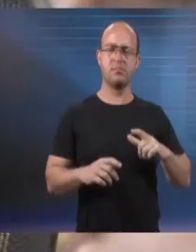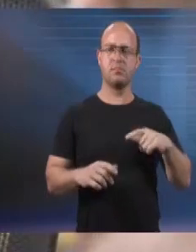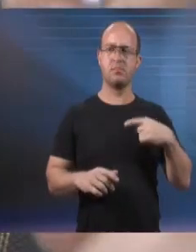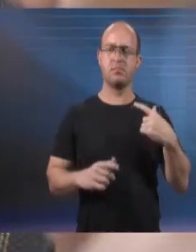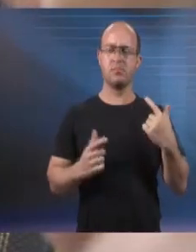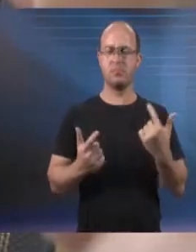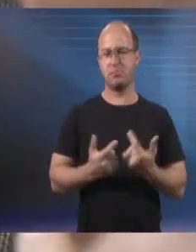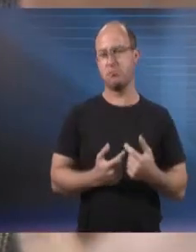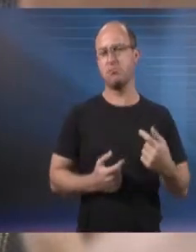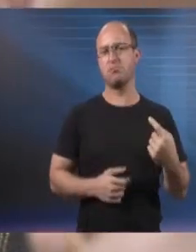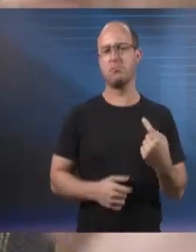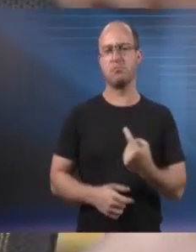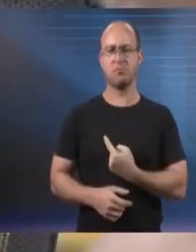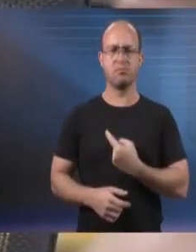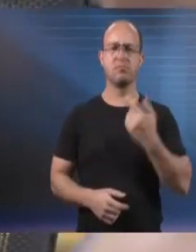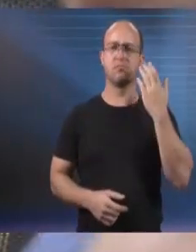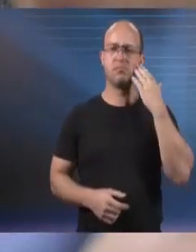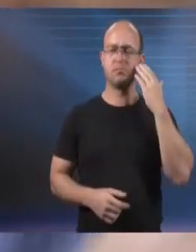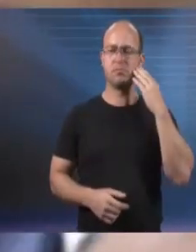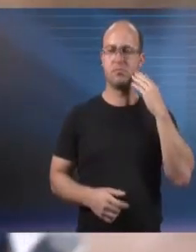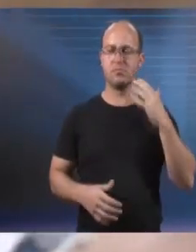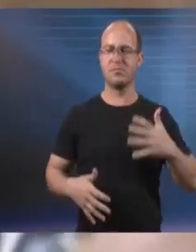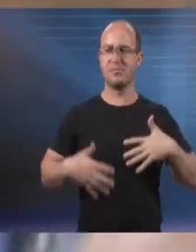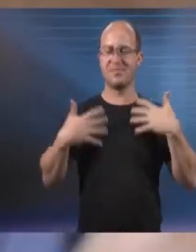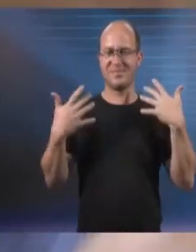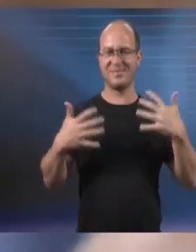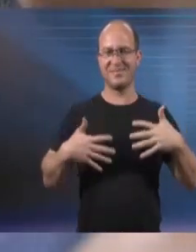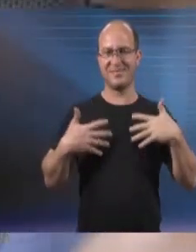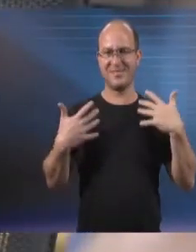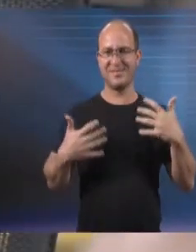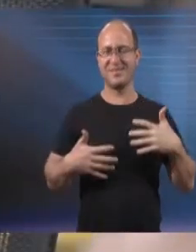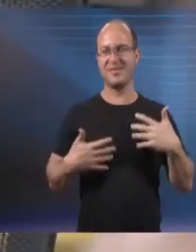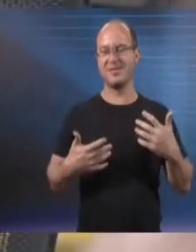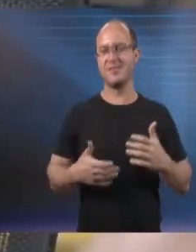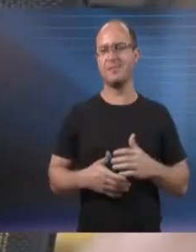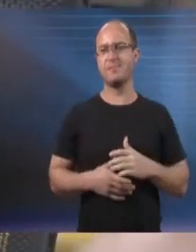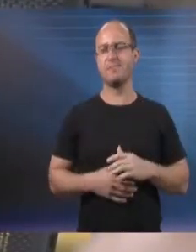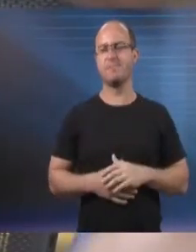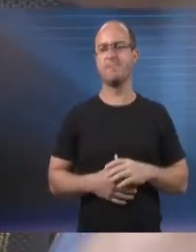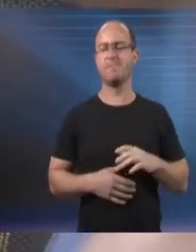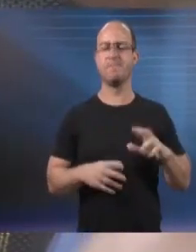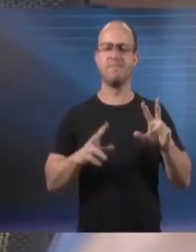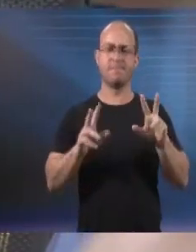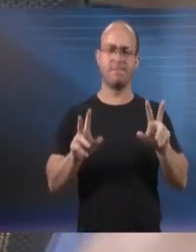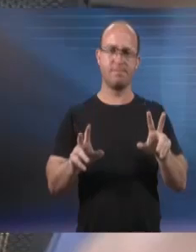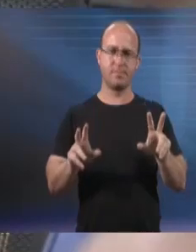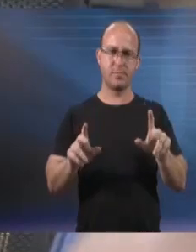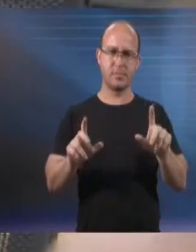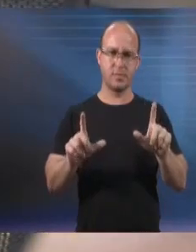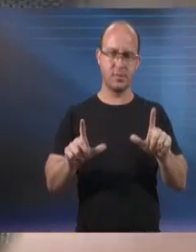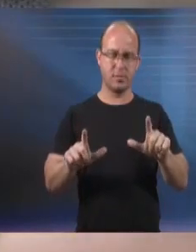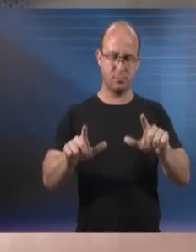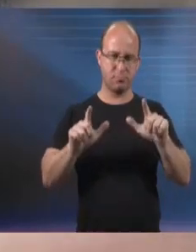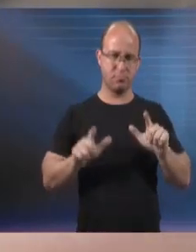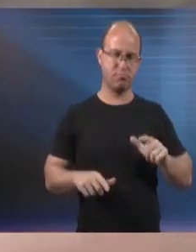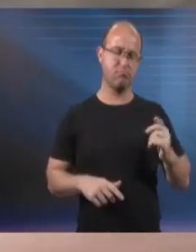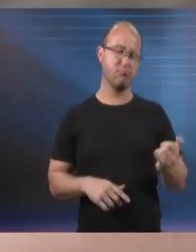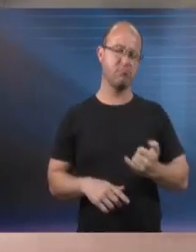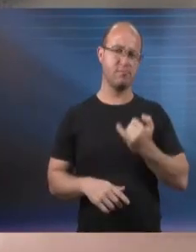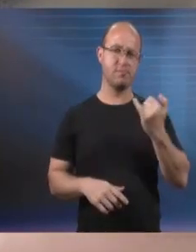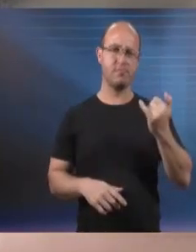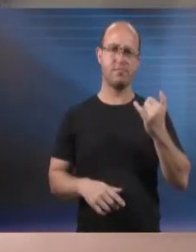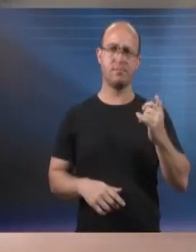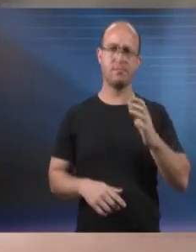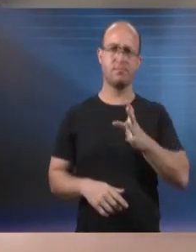nós sabemos que, em breve, nós teremos a alegria de poder prestigiá-la com esse título tão importante